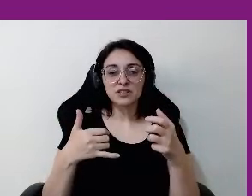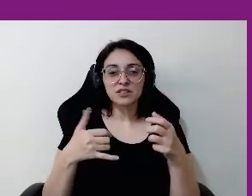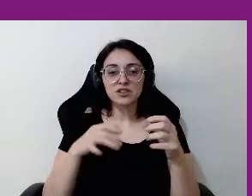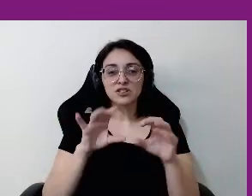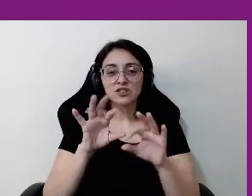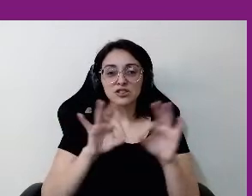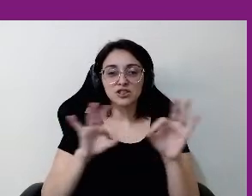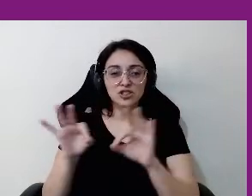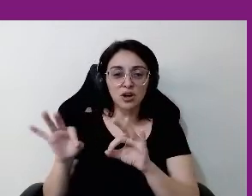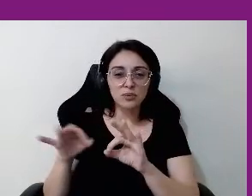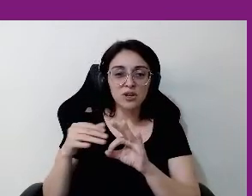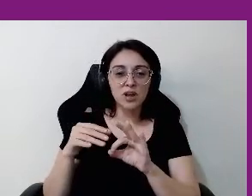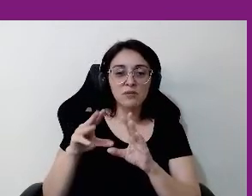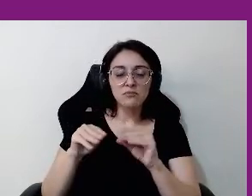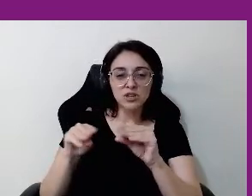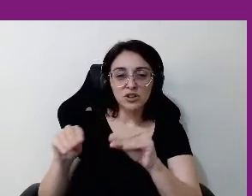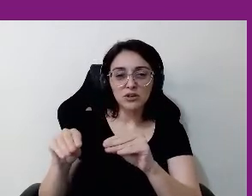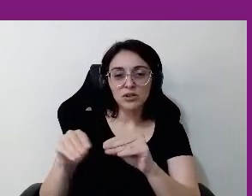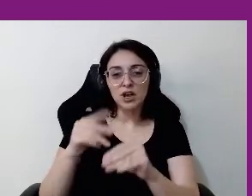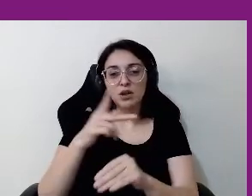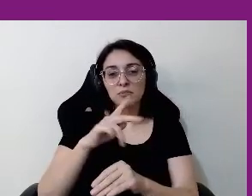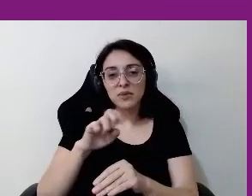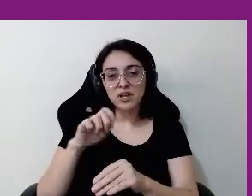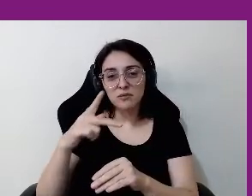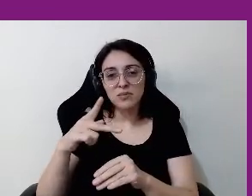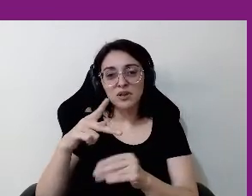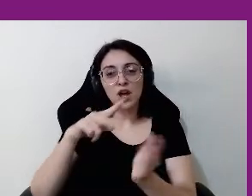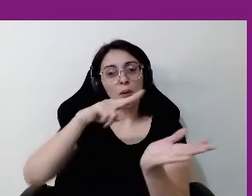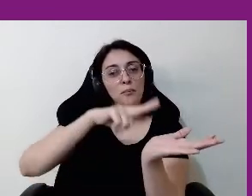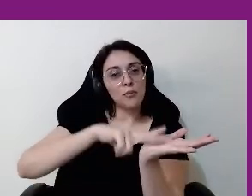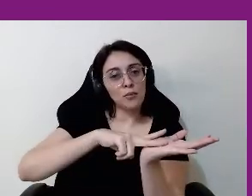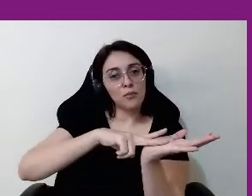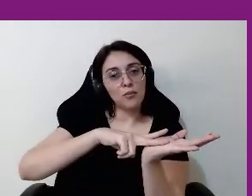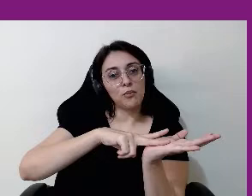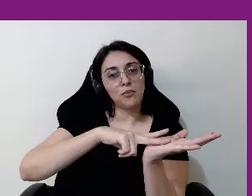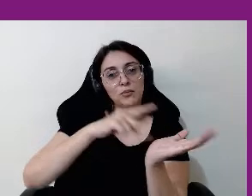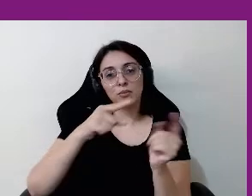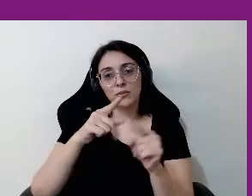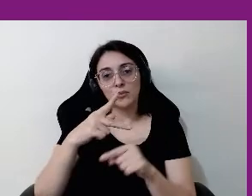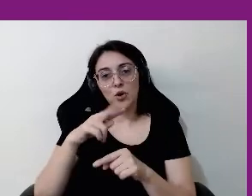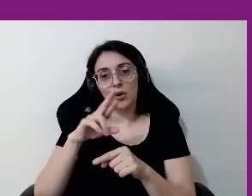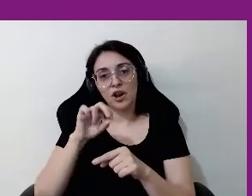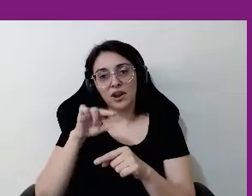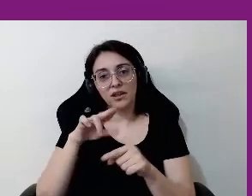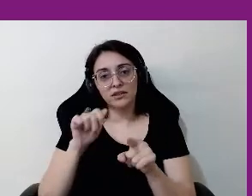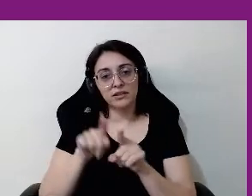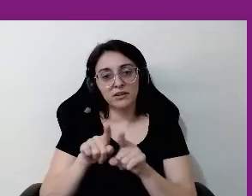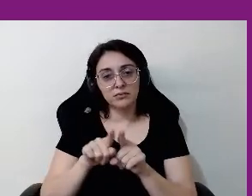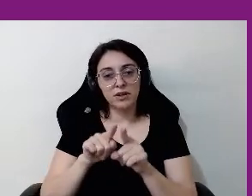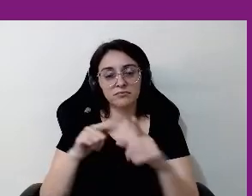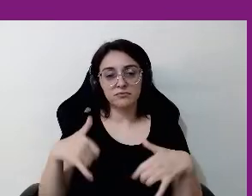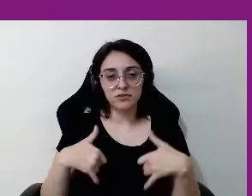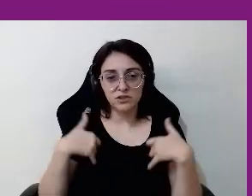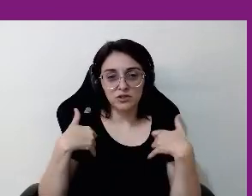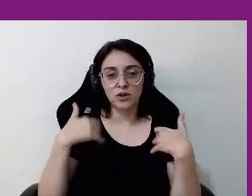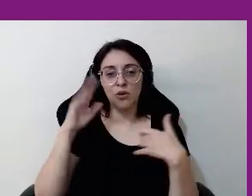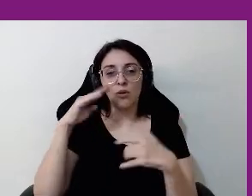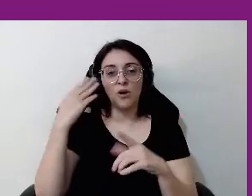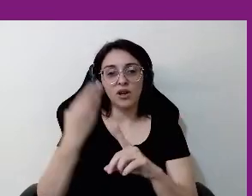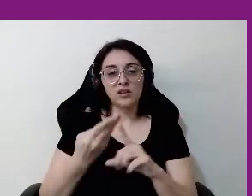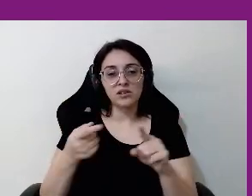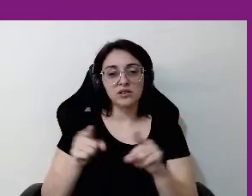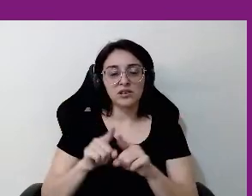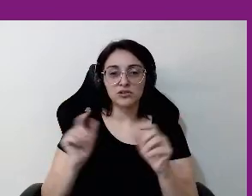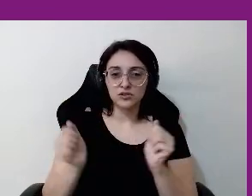de recrutamento, titulação de PIP e pronação. E ela é uma honra tê-la